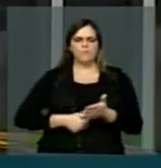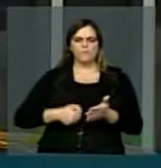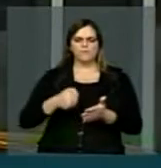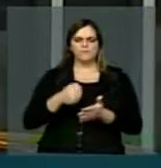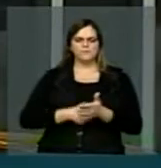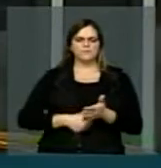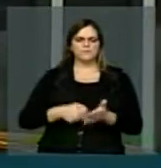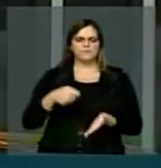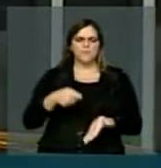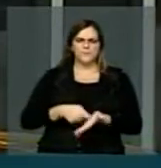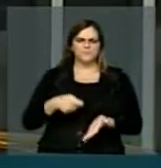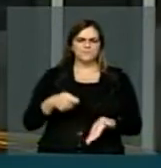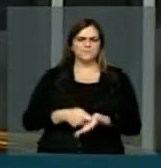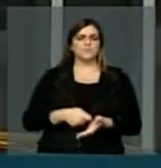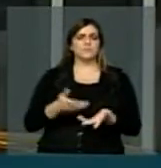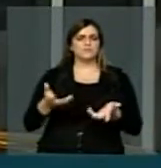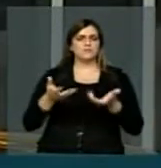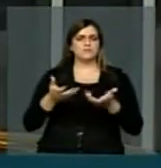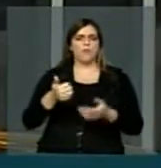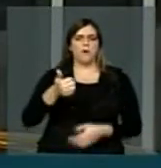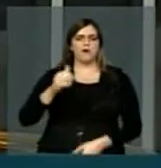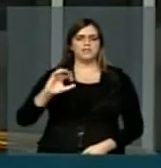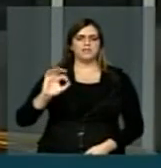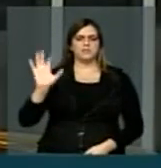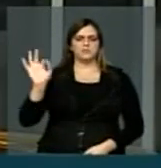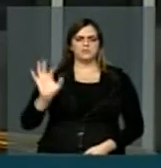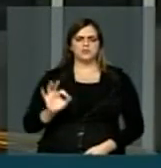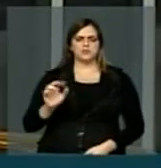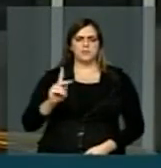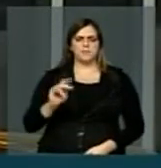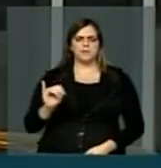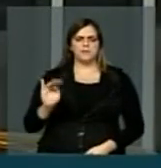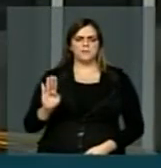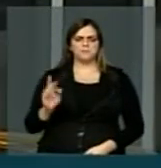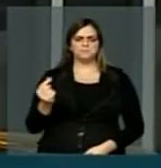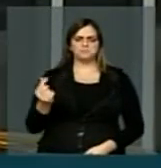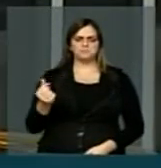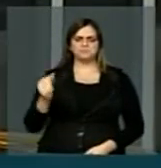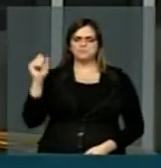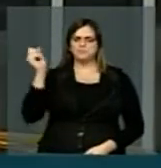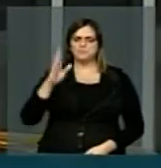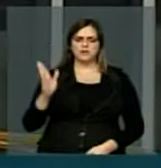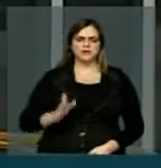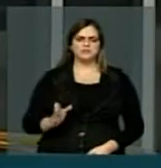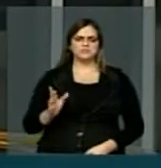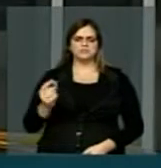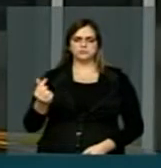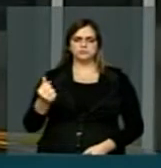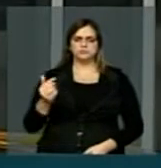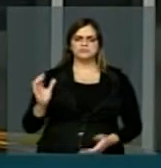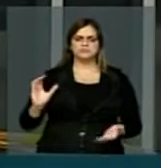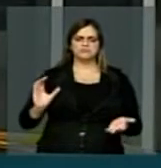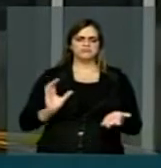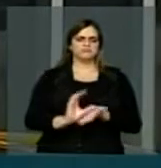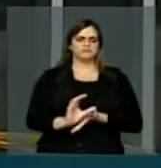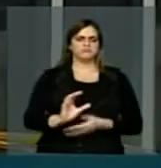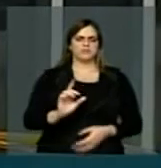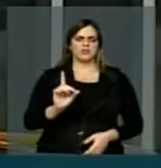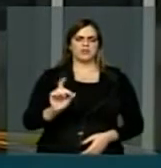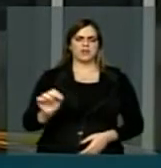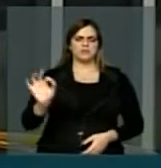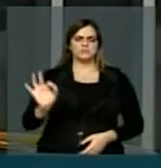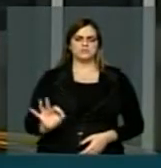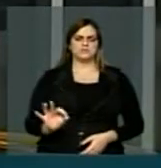insistentemente que 10% do PIB nacional fosse destinado para a educação.